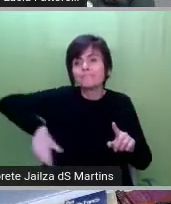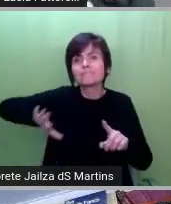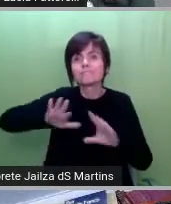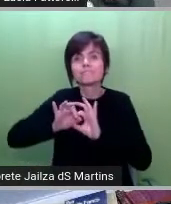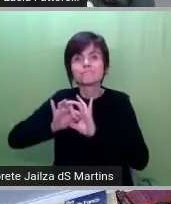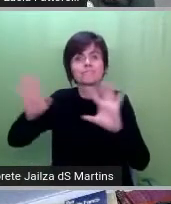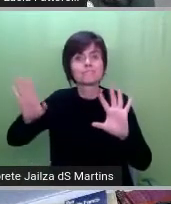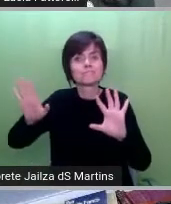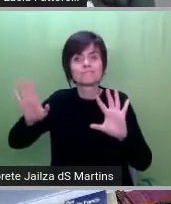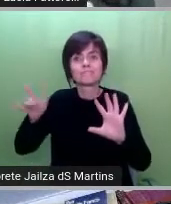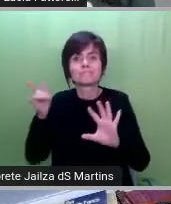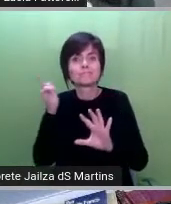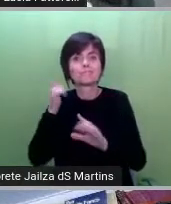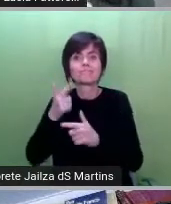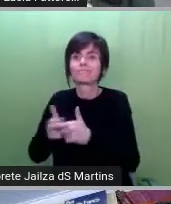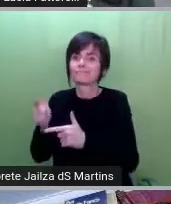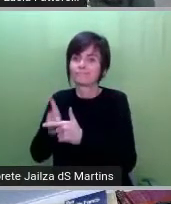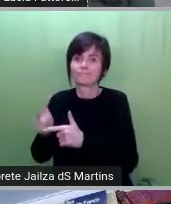aberto.